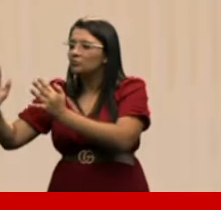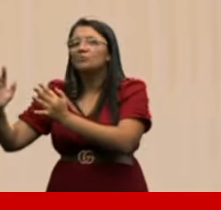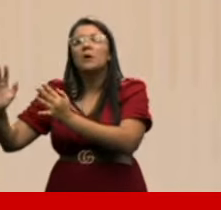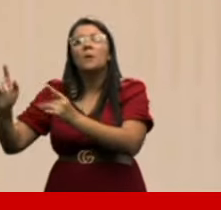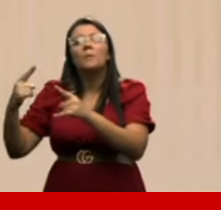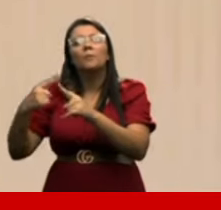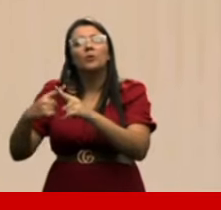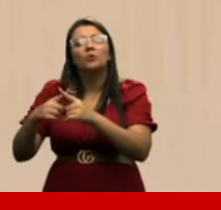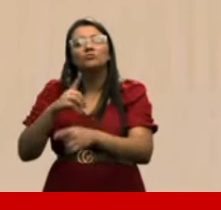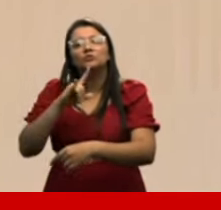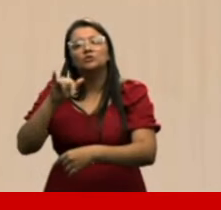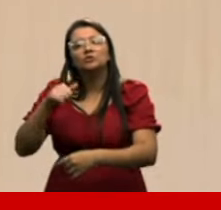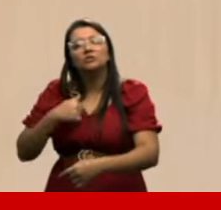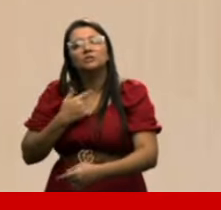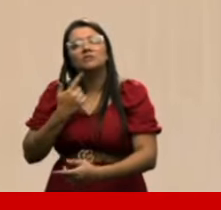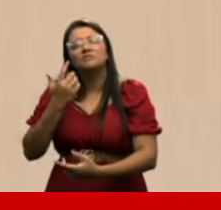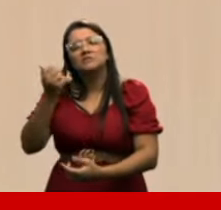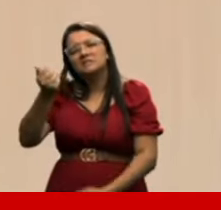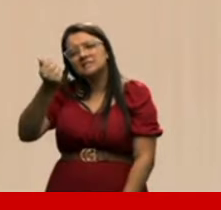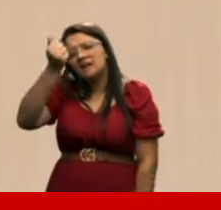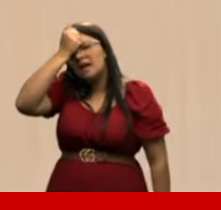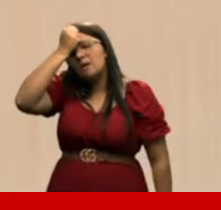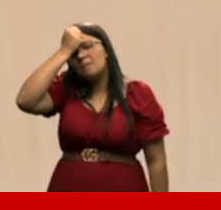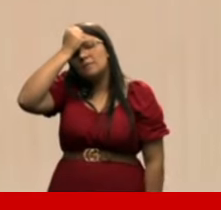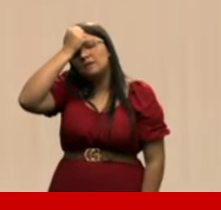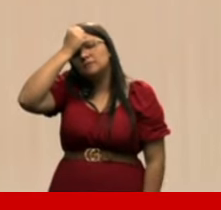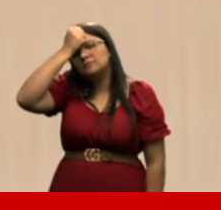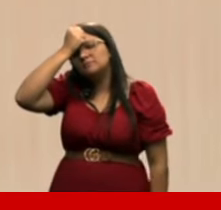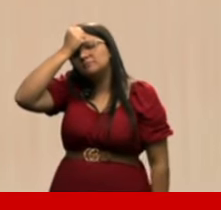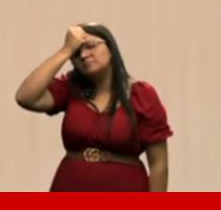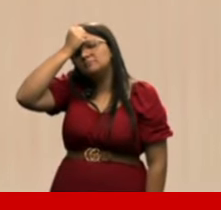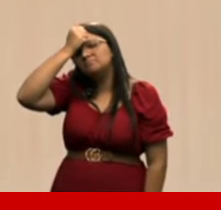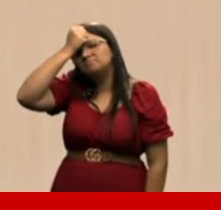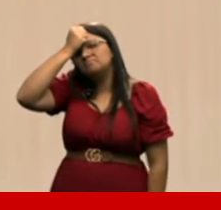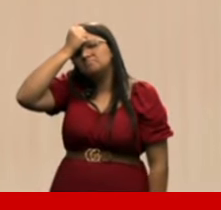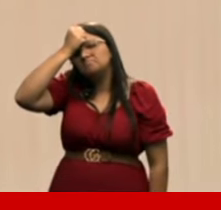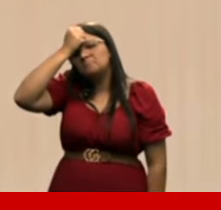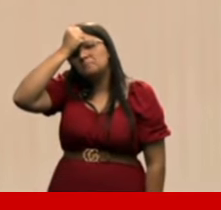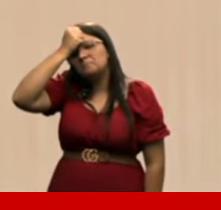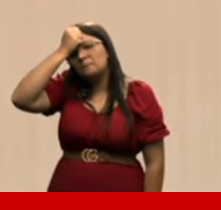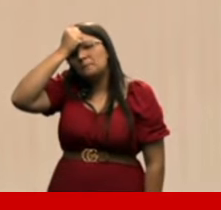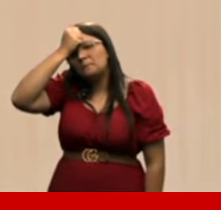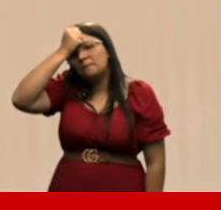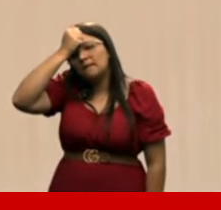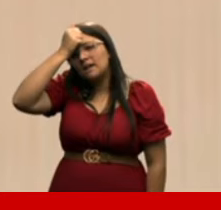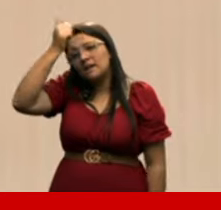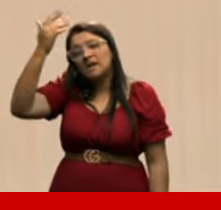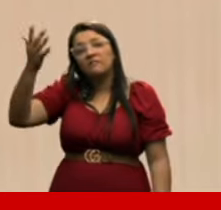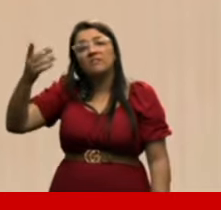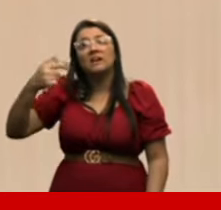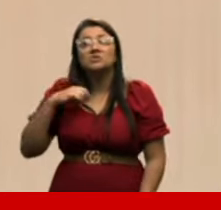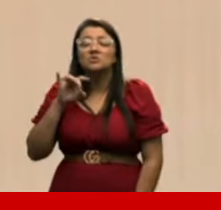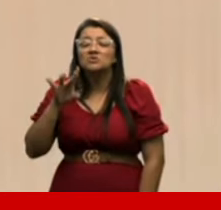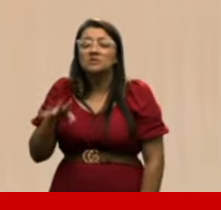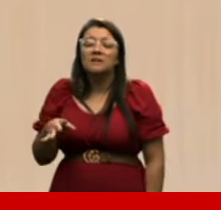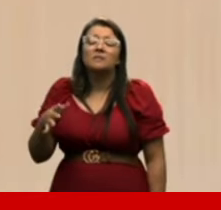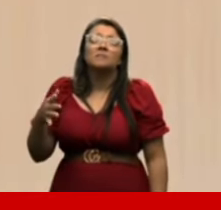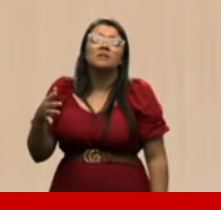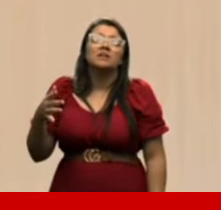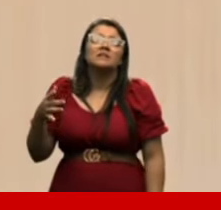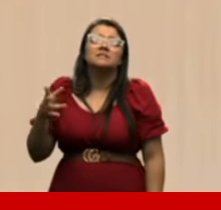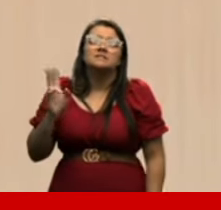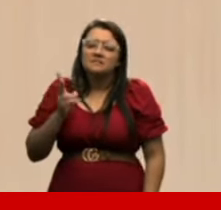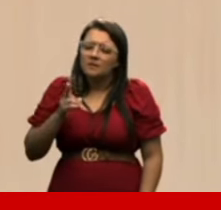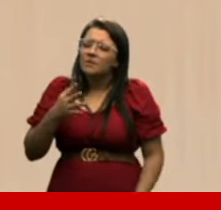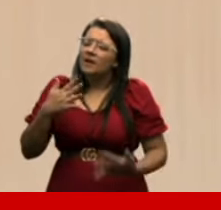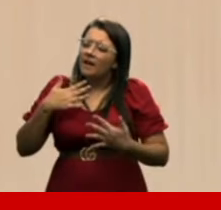para que um dia você não se arrependa de não ter tolerado.